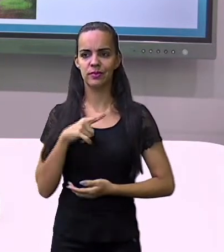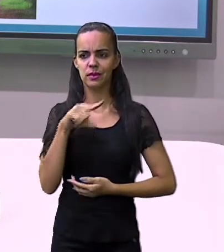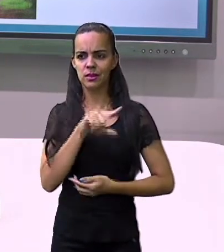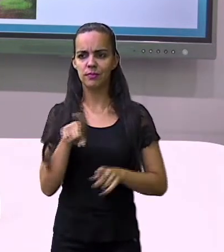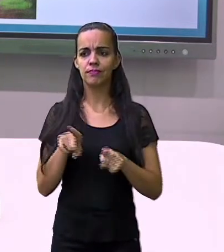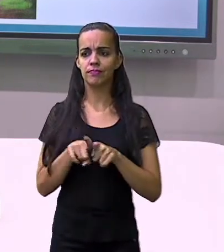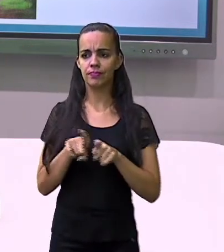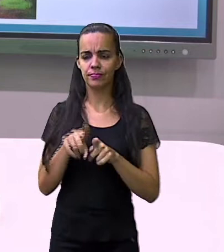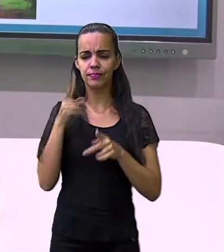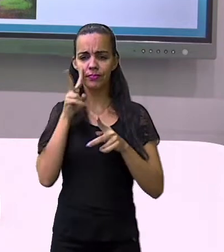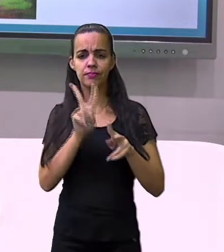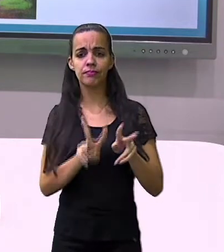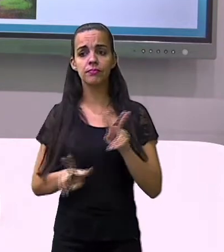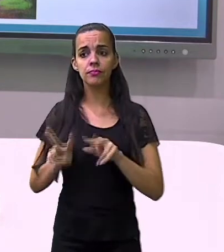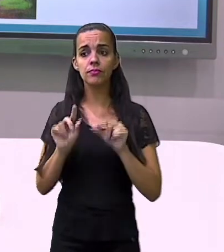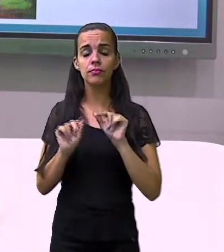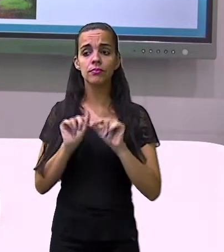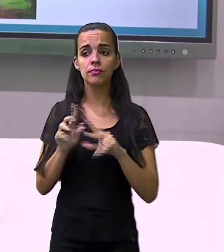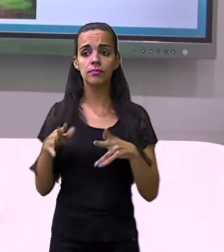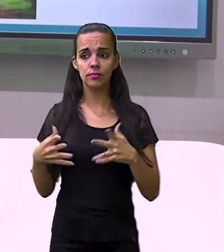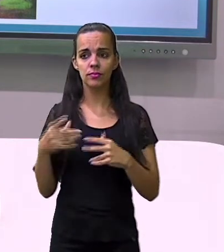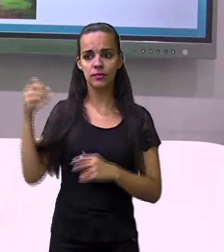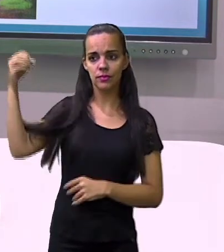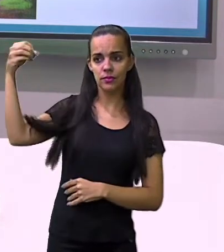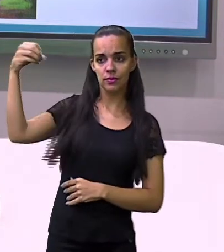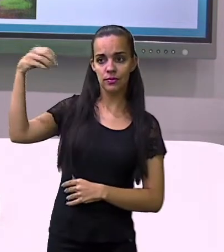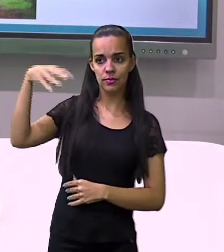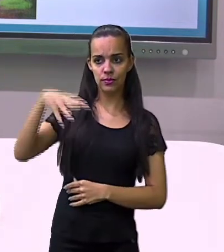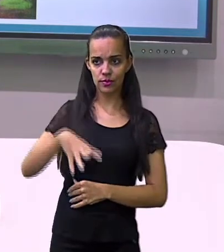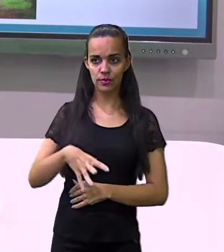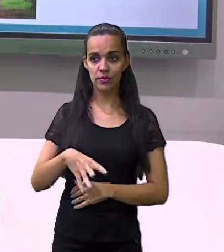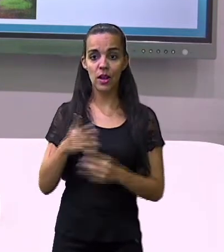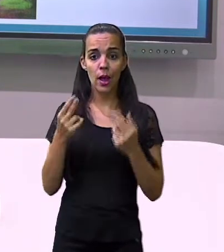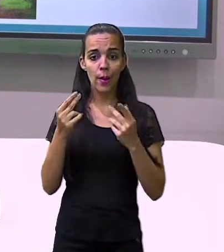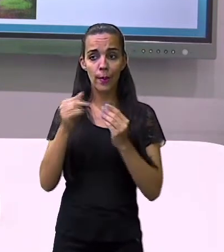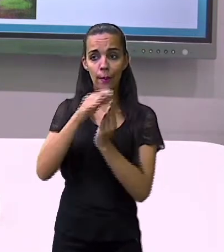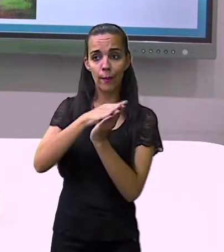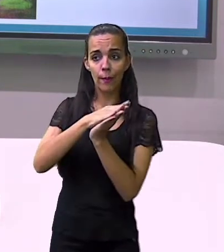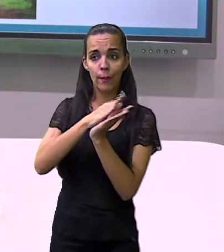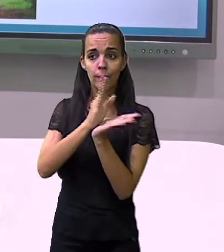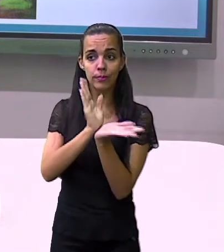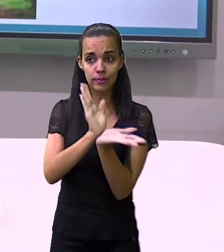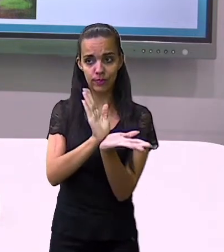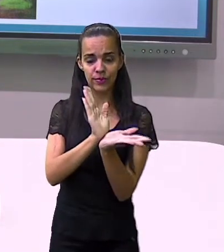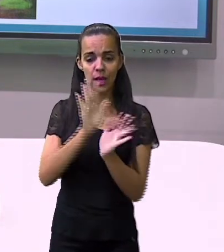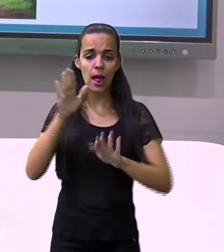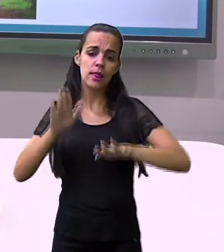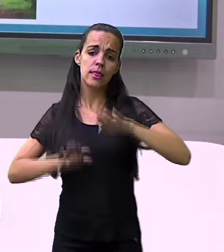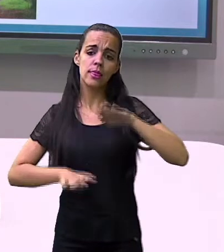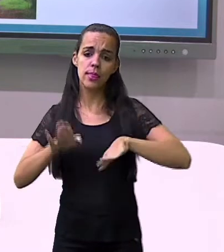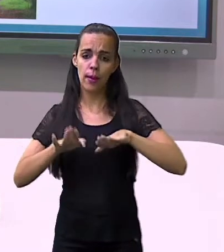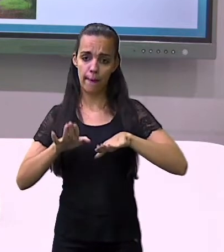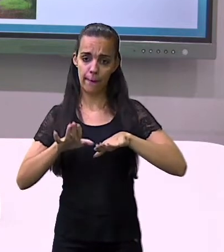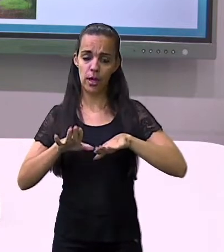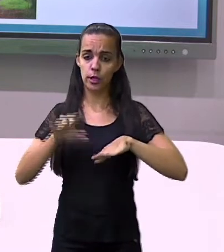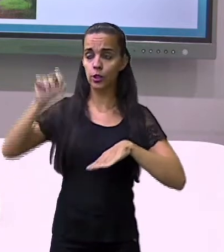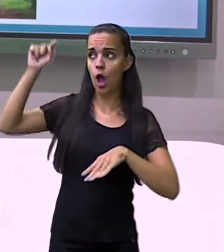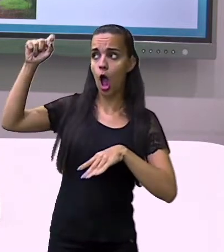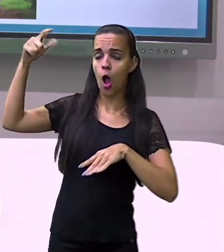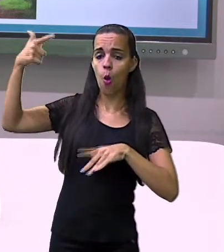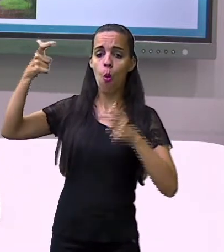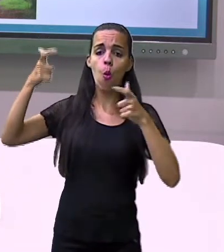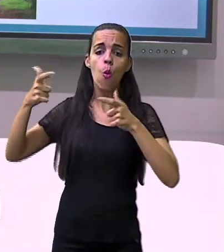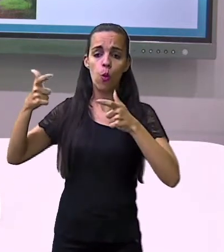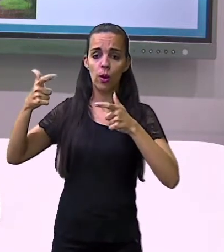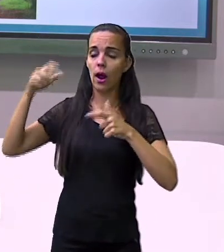você também consegue observar que a luz, ou a sombra, depende da posição do corpo, no caso